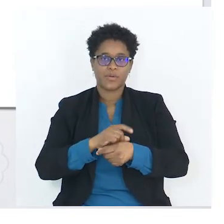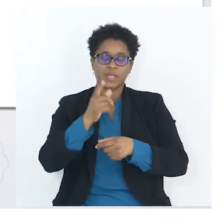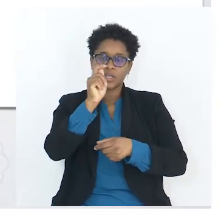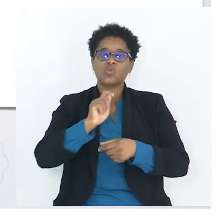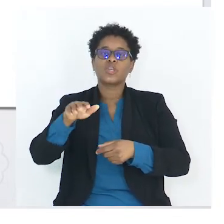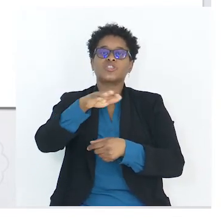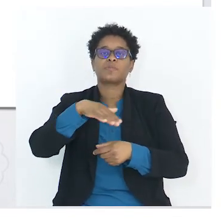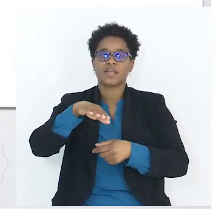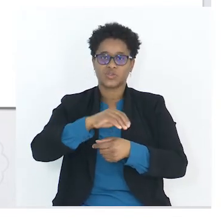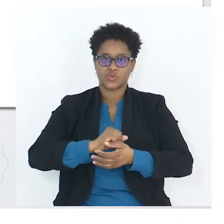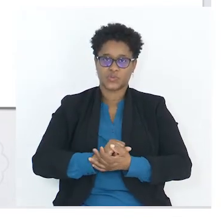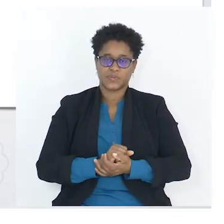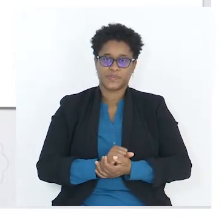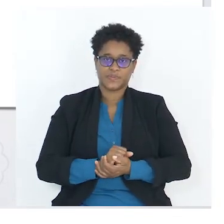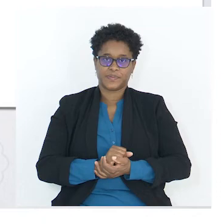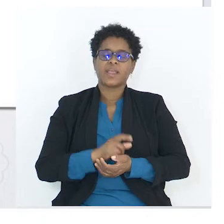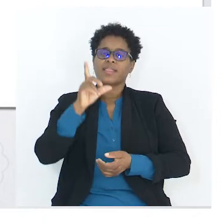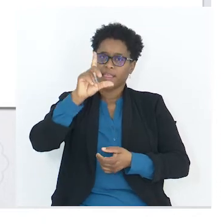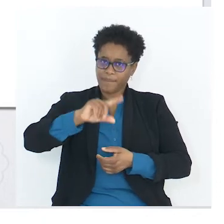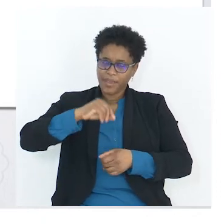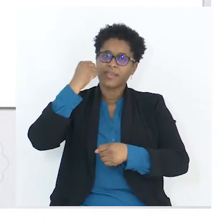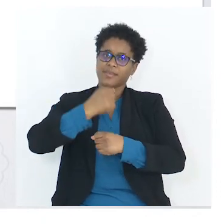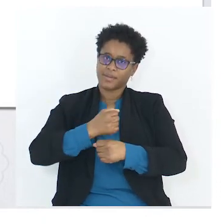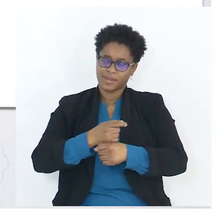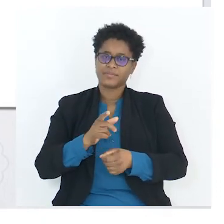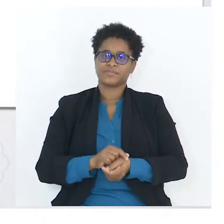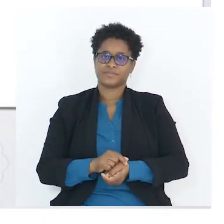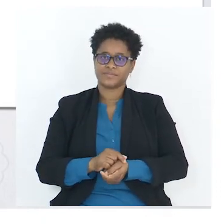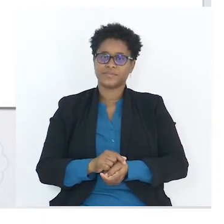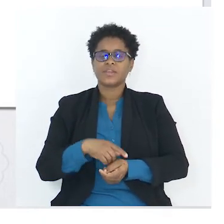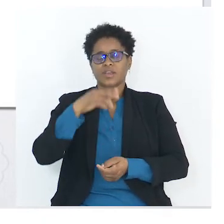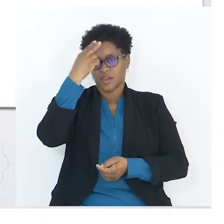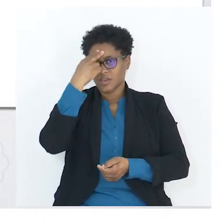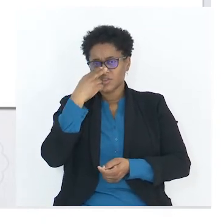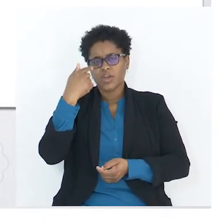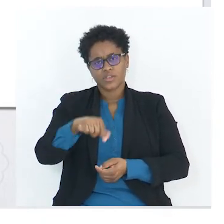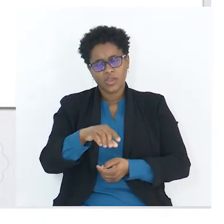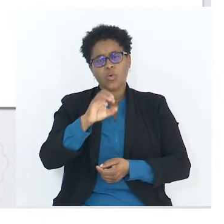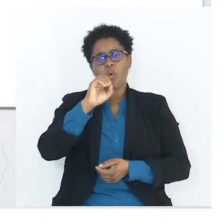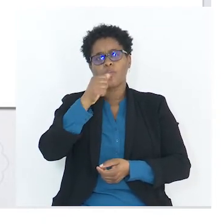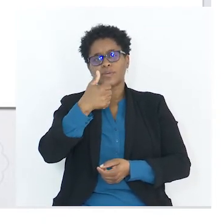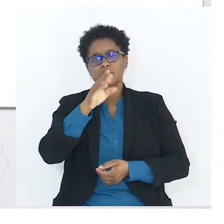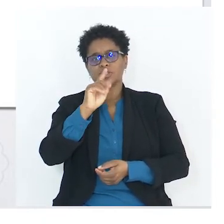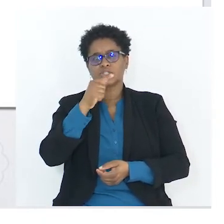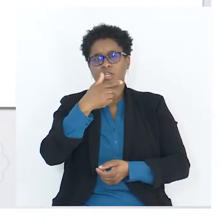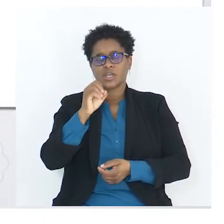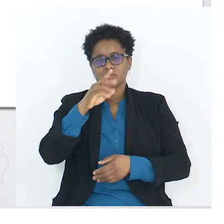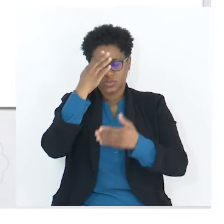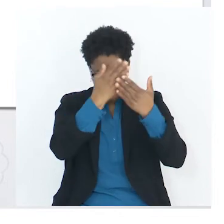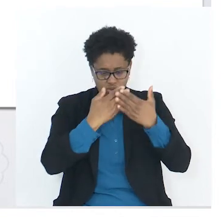no espaço. Também vimos que a história tem como objeto de estudo os